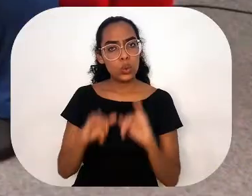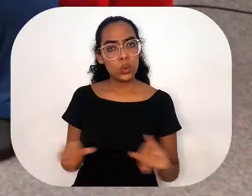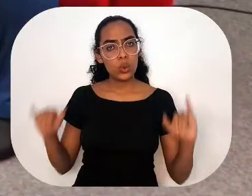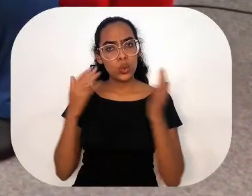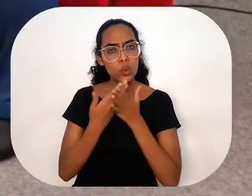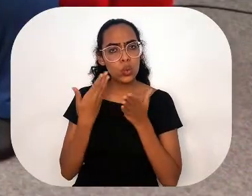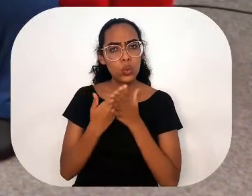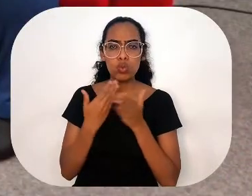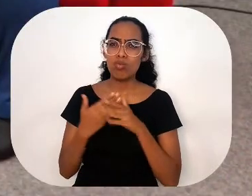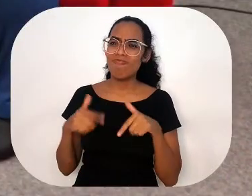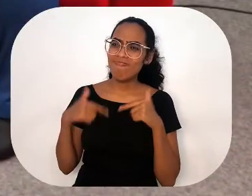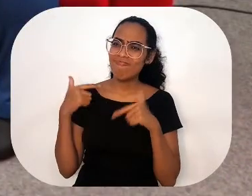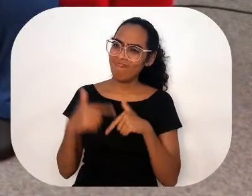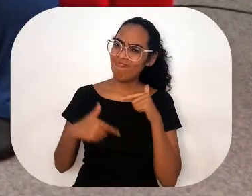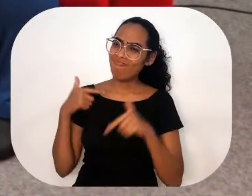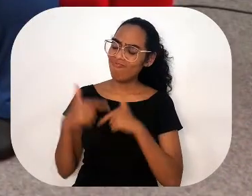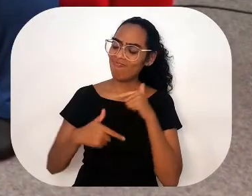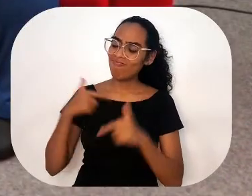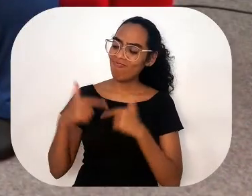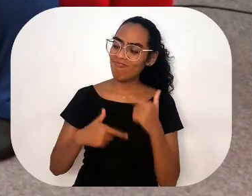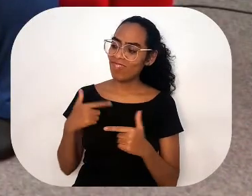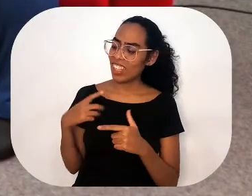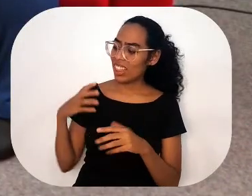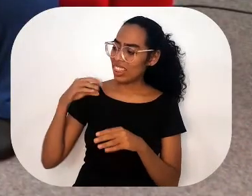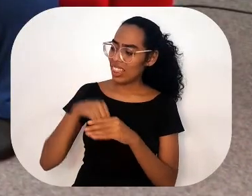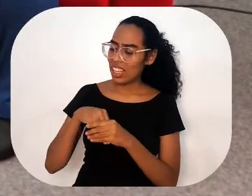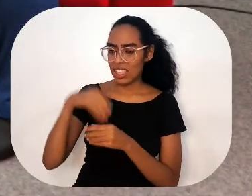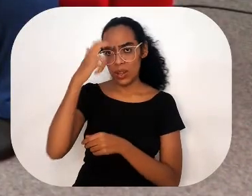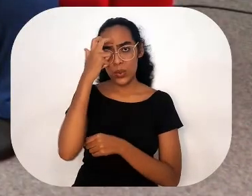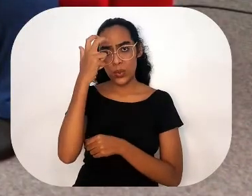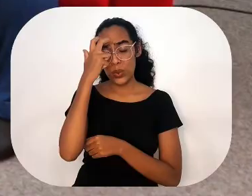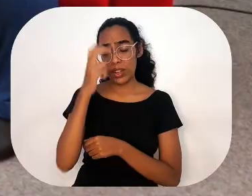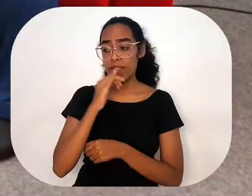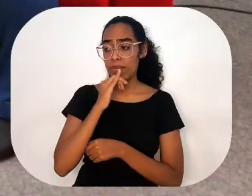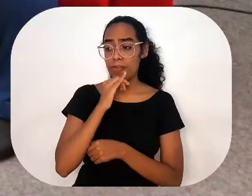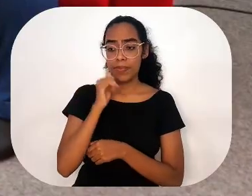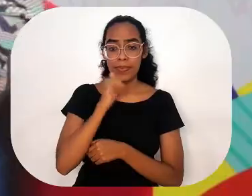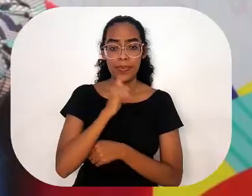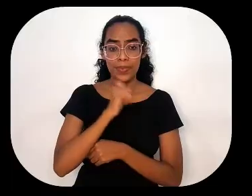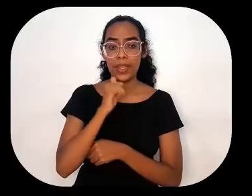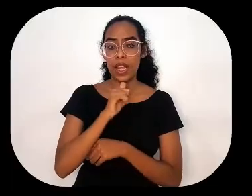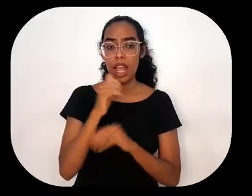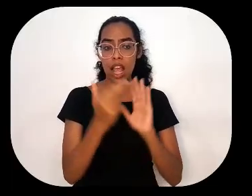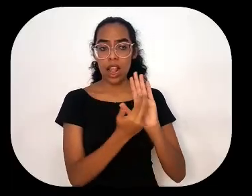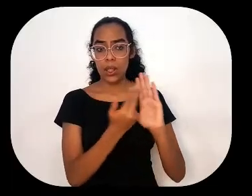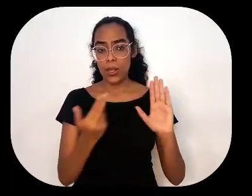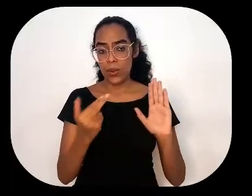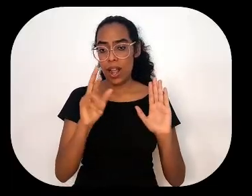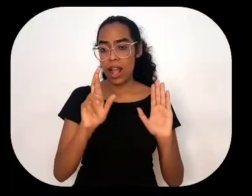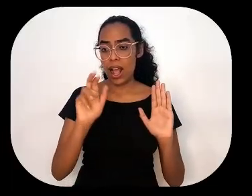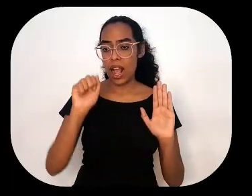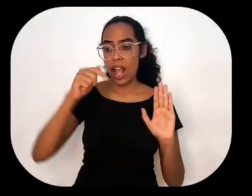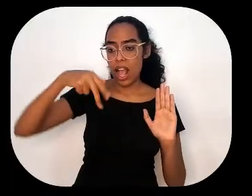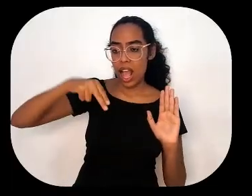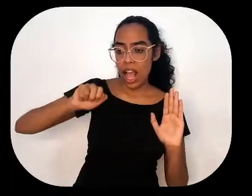das Universidades né do daquilo que a gente resga a nossa própria cultura porque a Raquel de Queiroz é uma